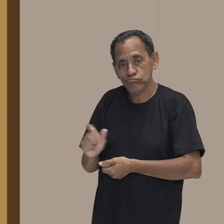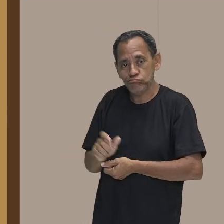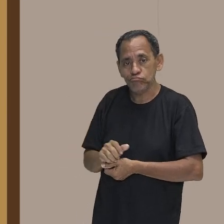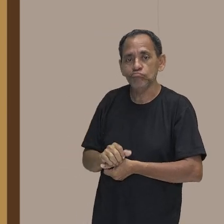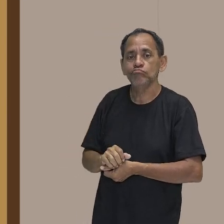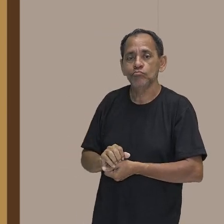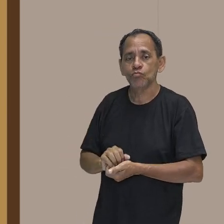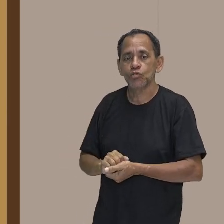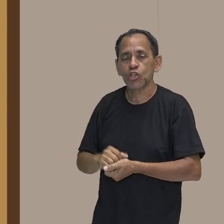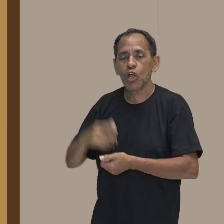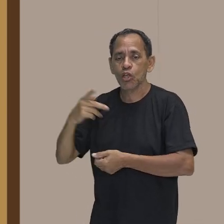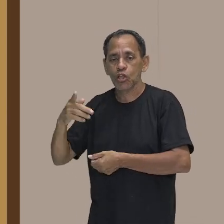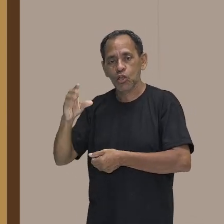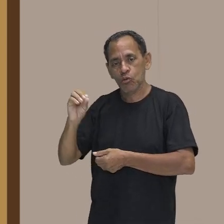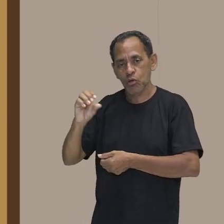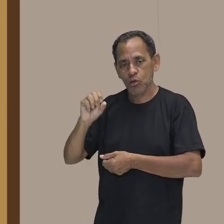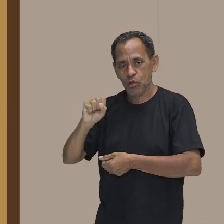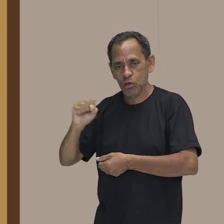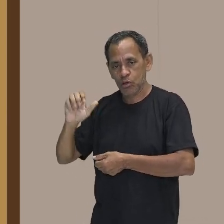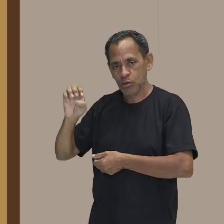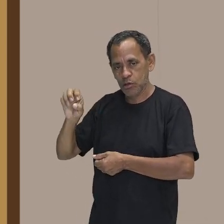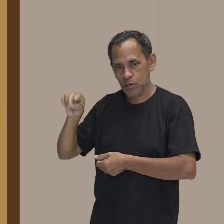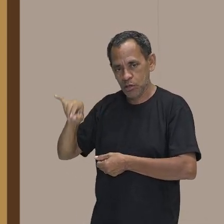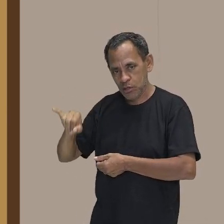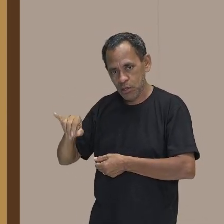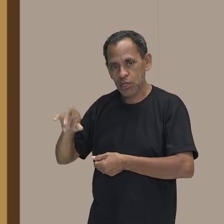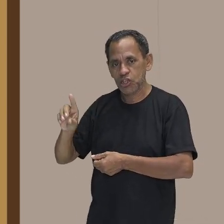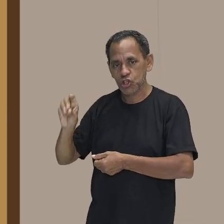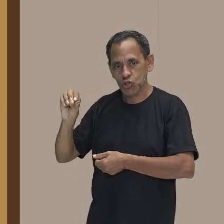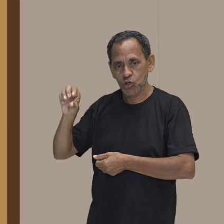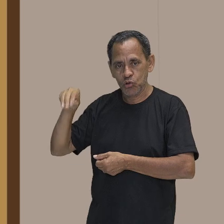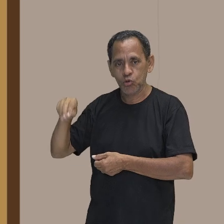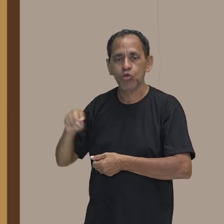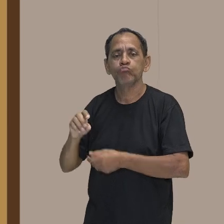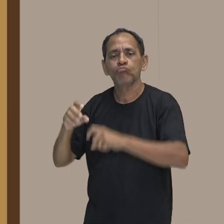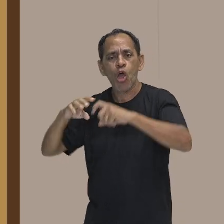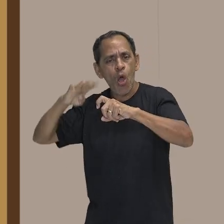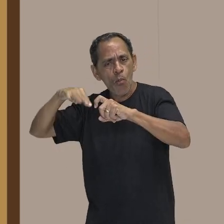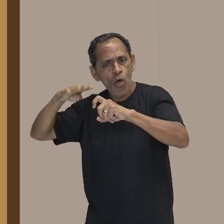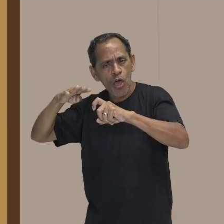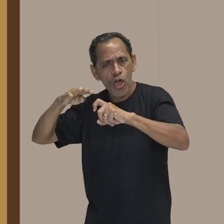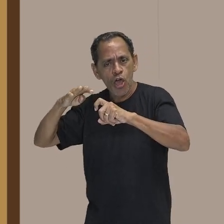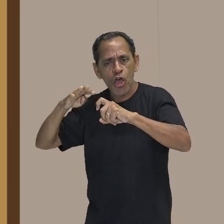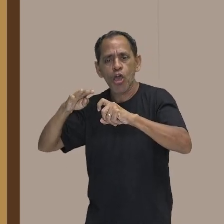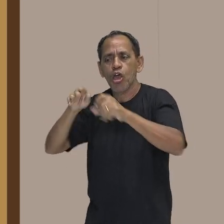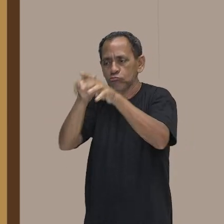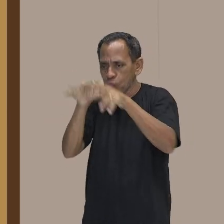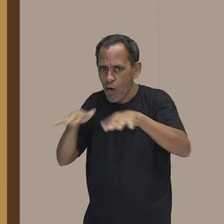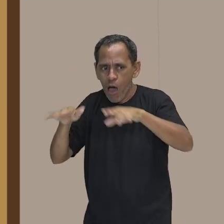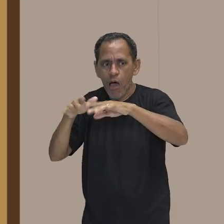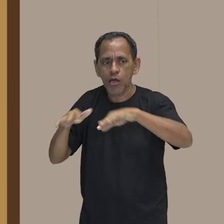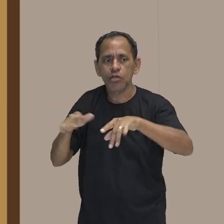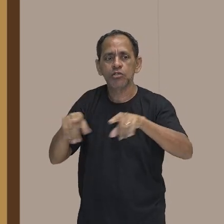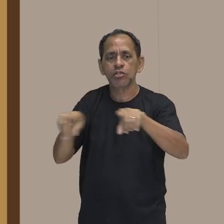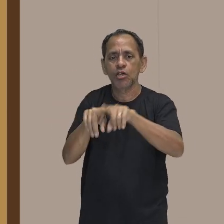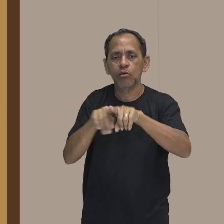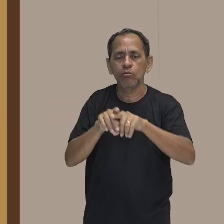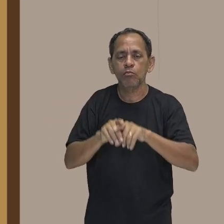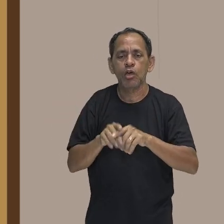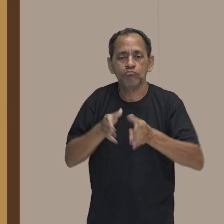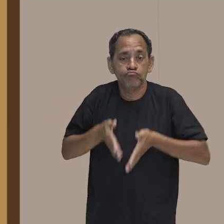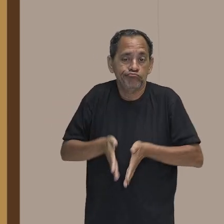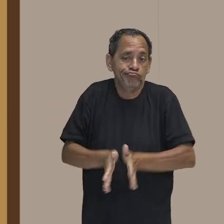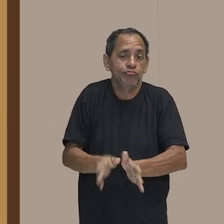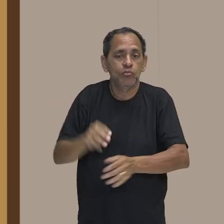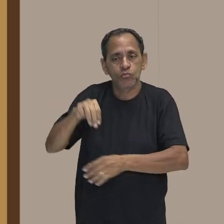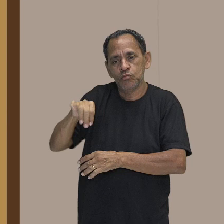por Poseidon, que era o deus grego dos mares, tá bom, gente? E dessa relação nasceu o Minotauro, tá,